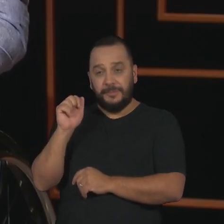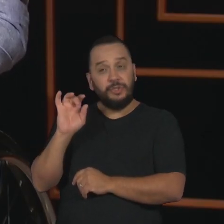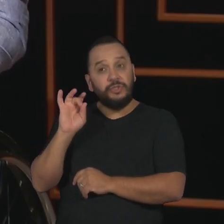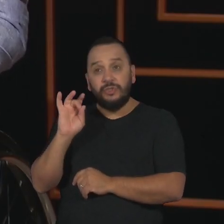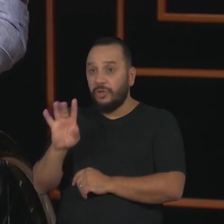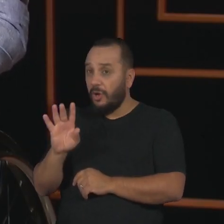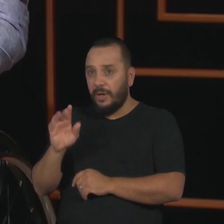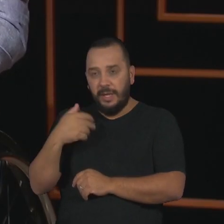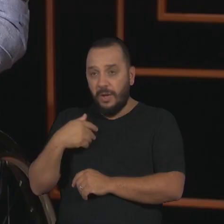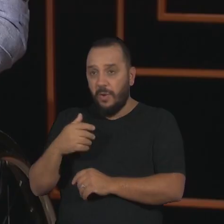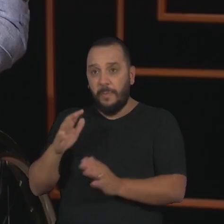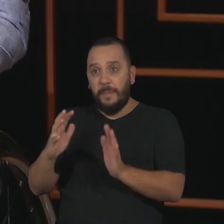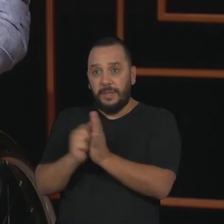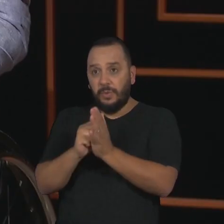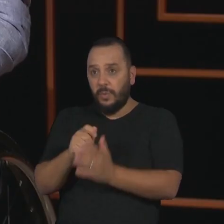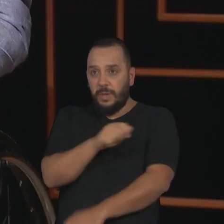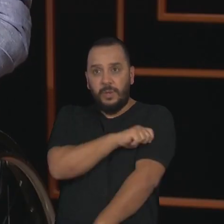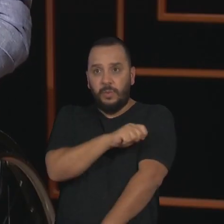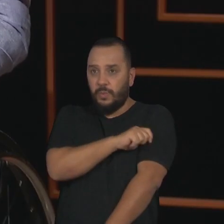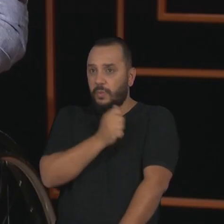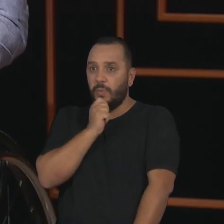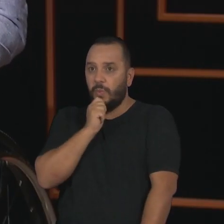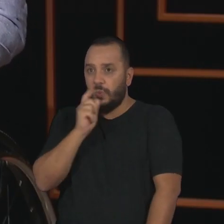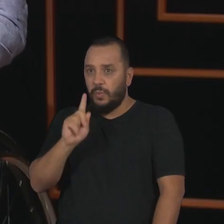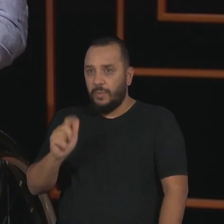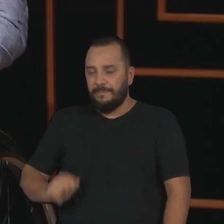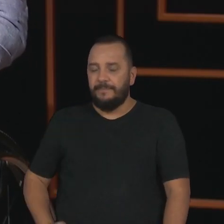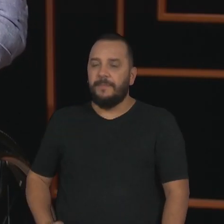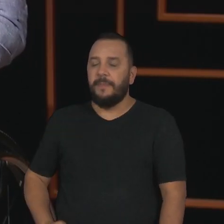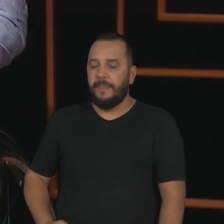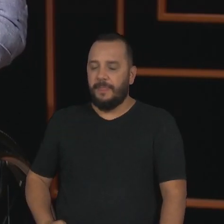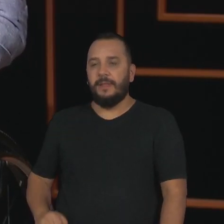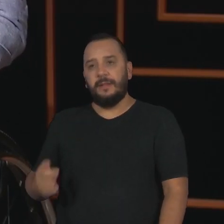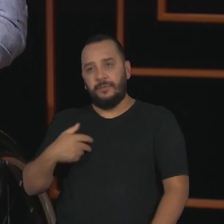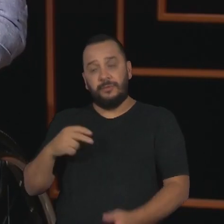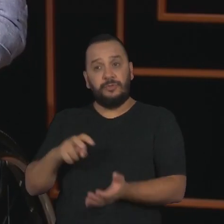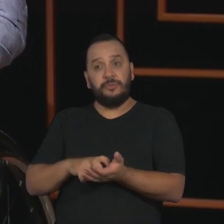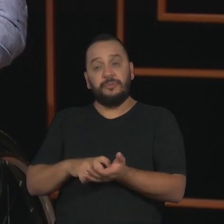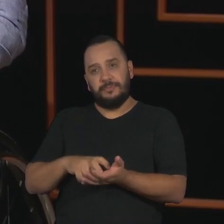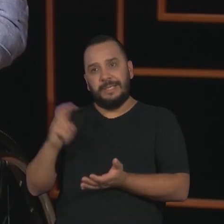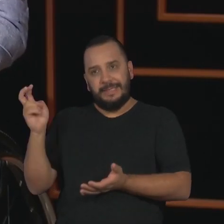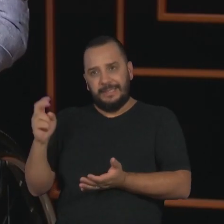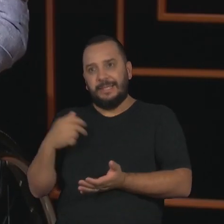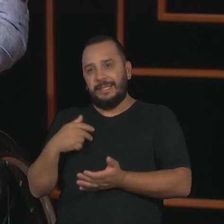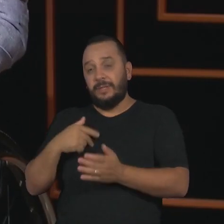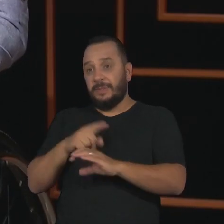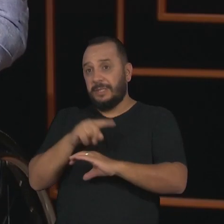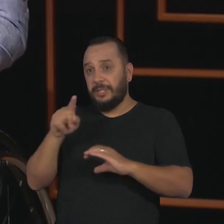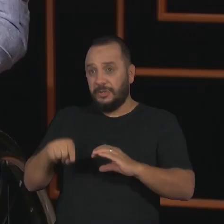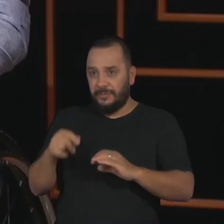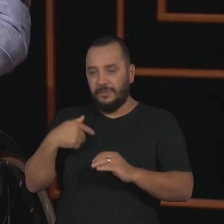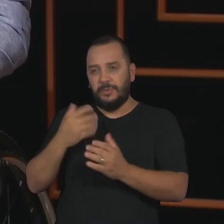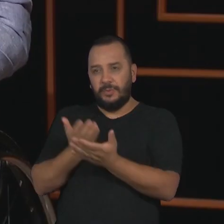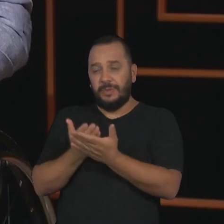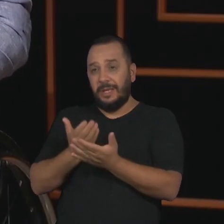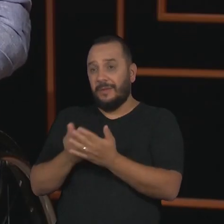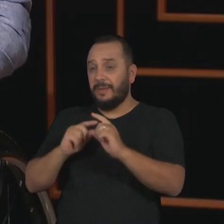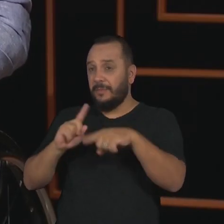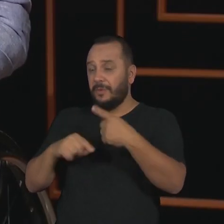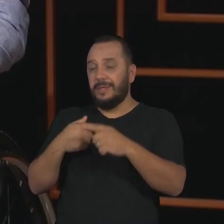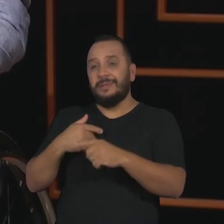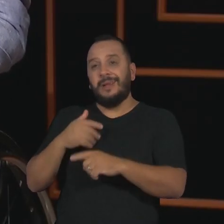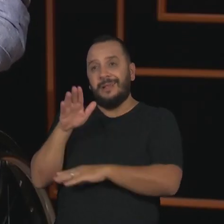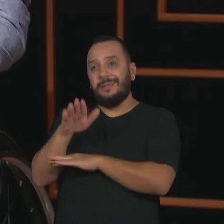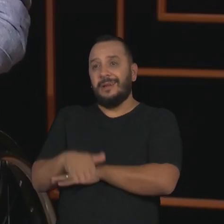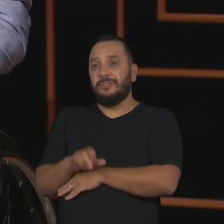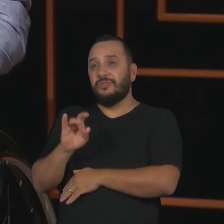científico, eu fazia de manhã, aí à tarde eu ia como ouvinte assistir às aulas e acabei